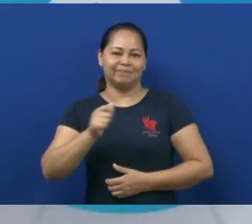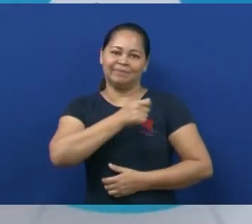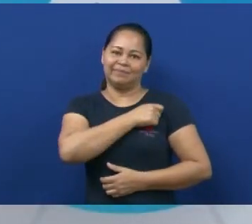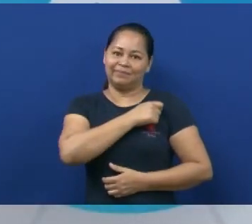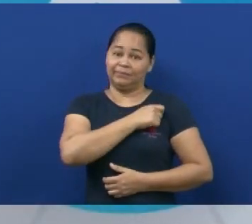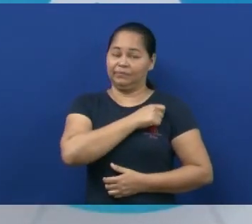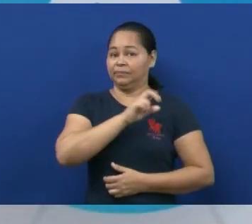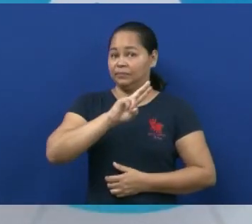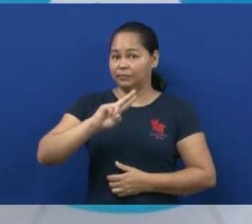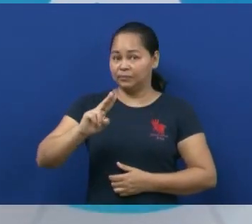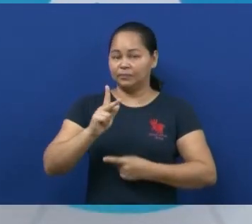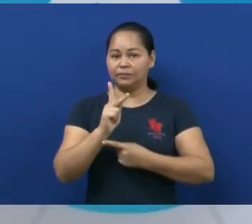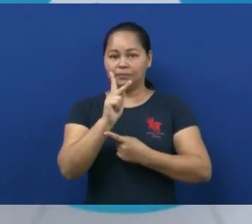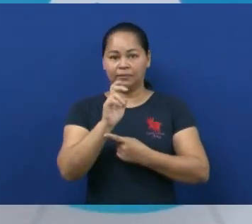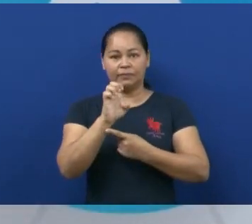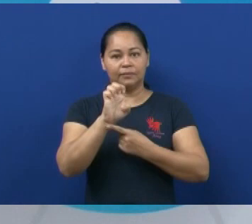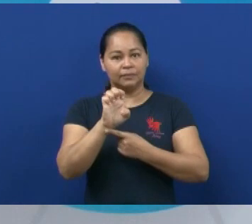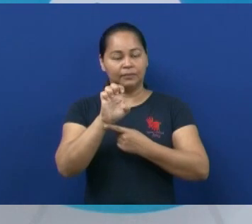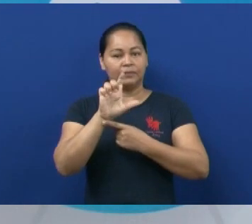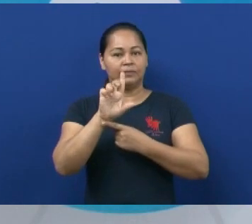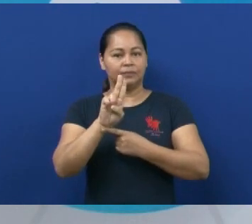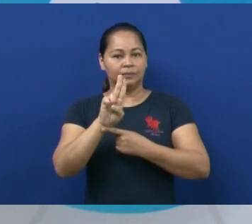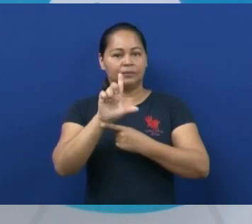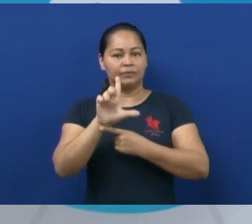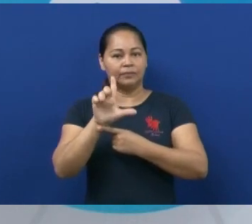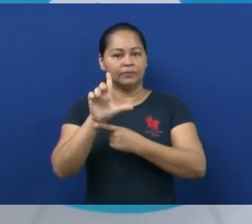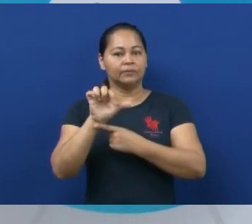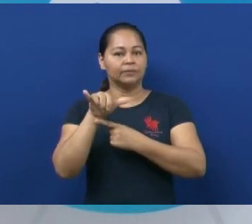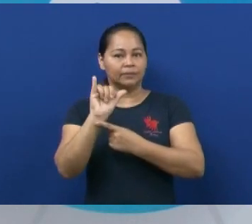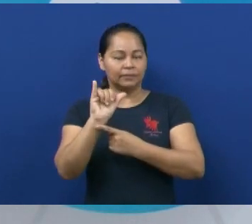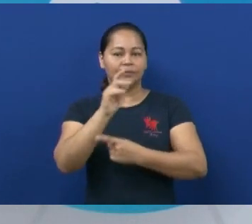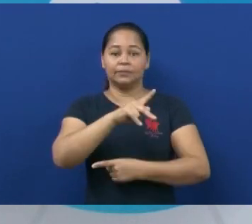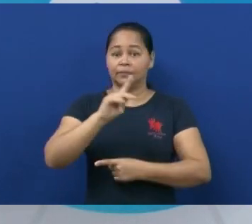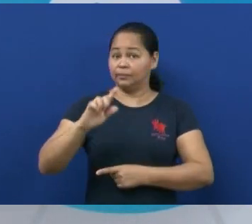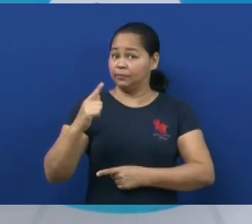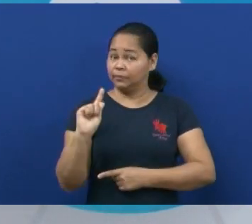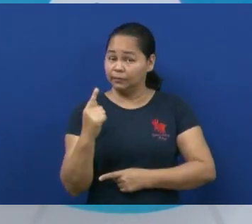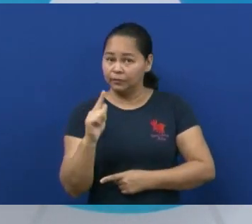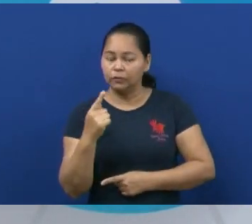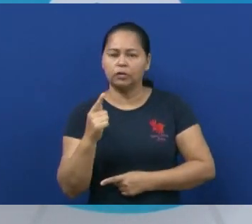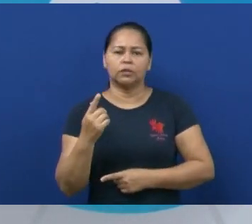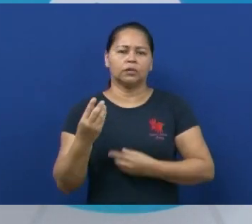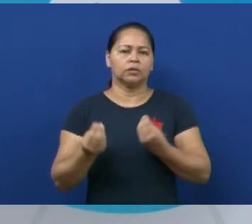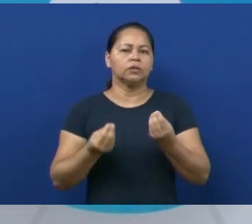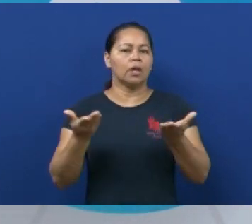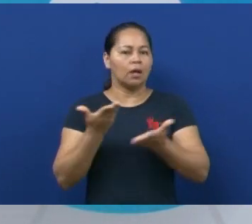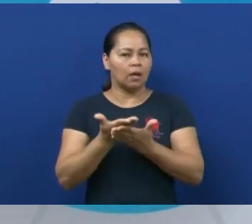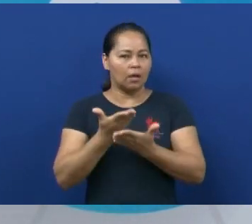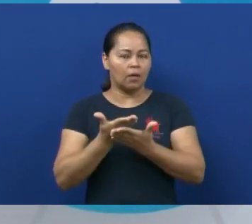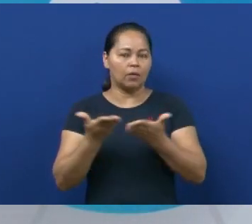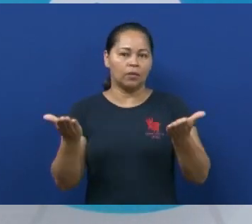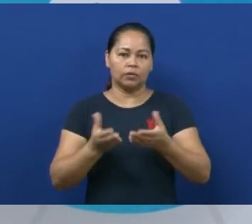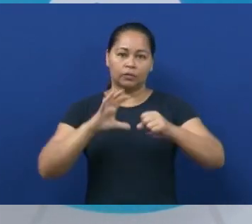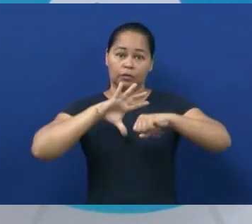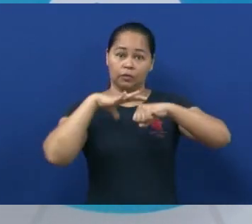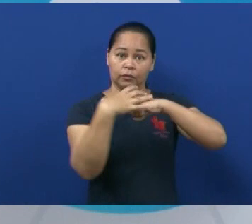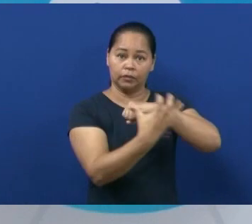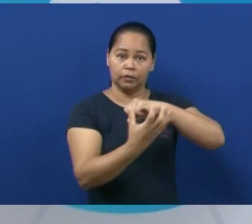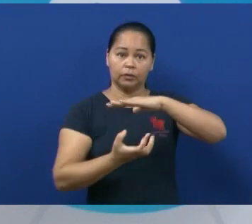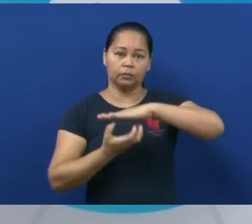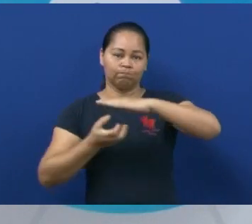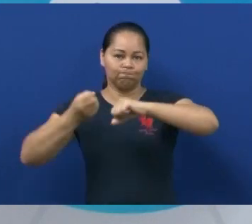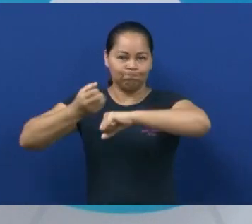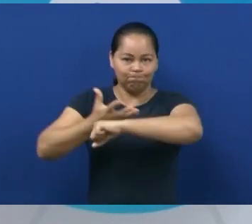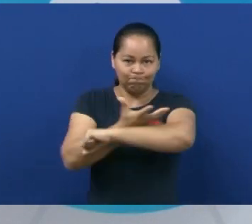eu sou Kelly, professora de Geografia, e convido vocês para assistir uma aula hoje sobre a Covid-19 e o meio ambiente.